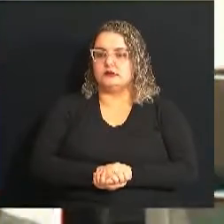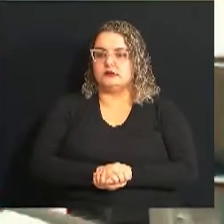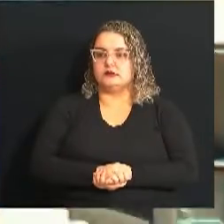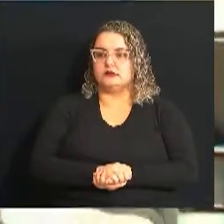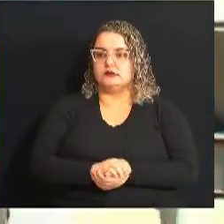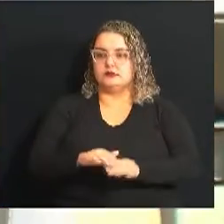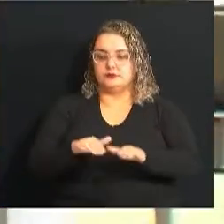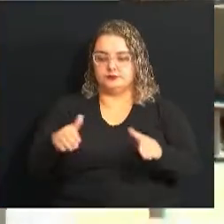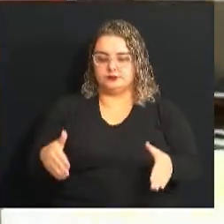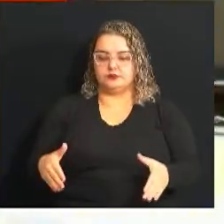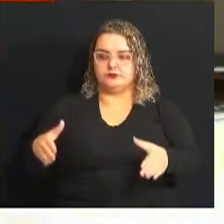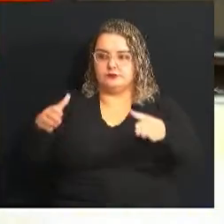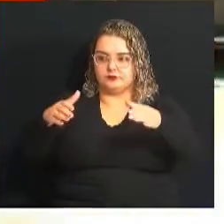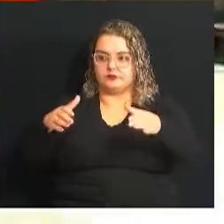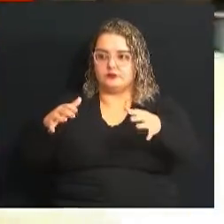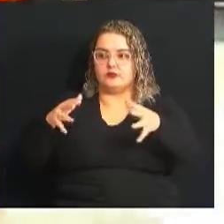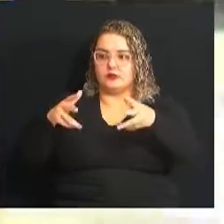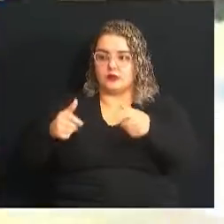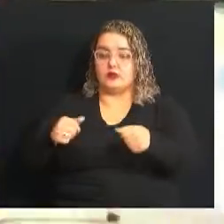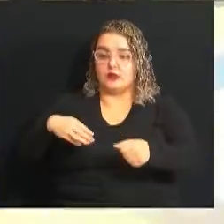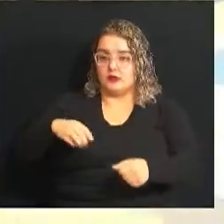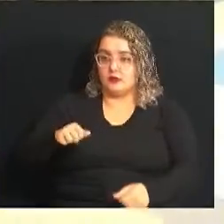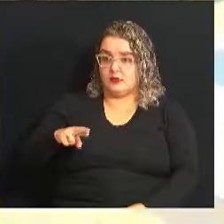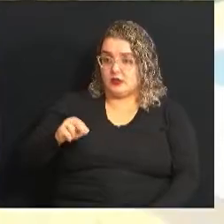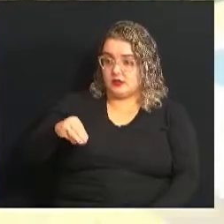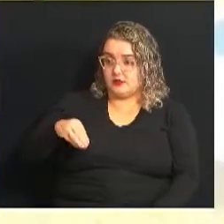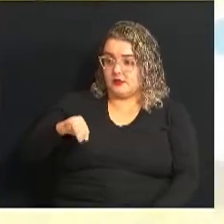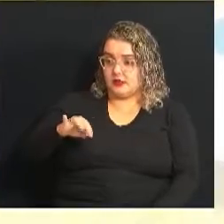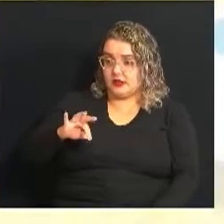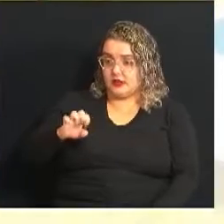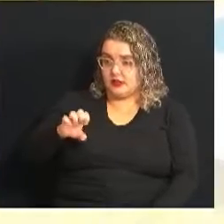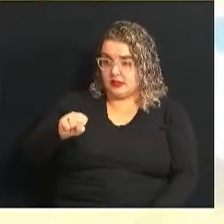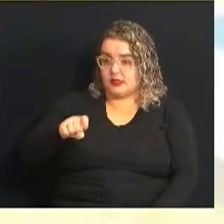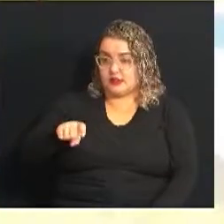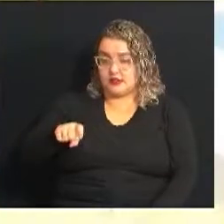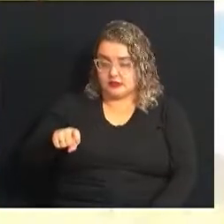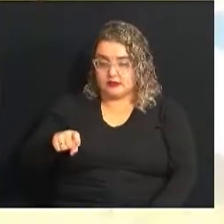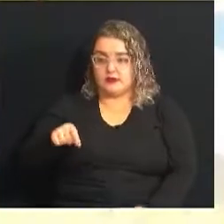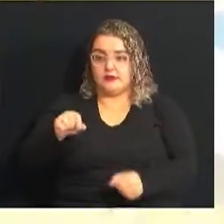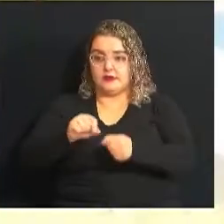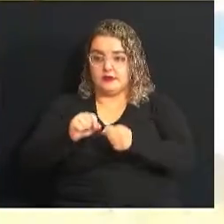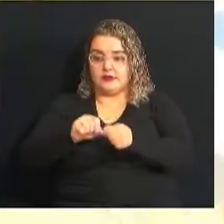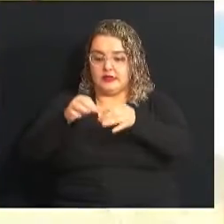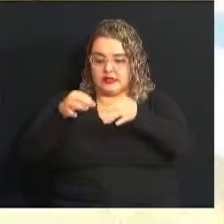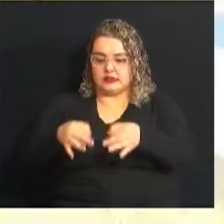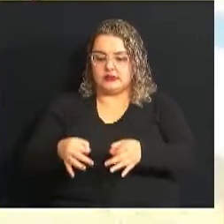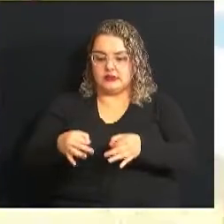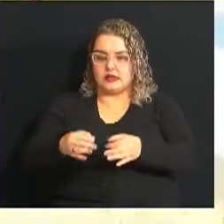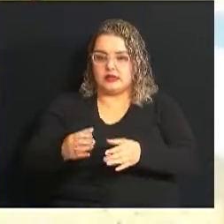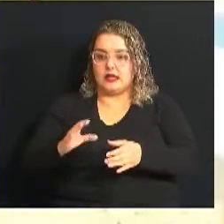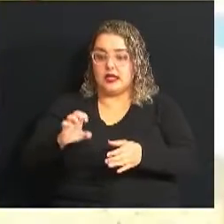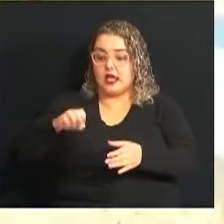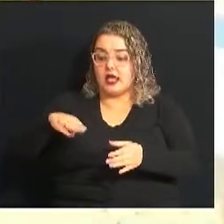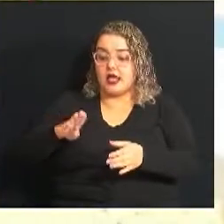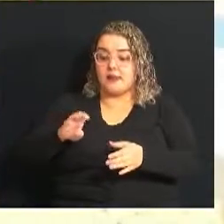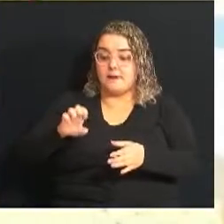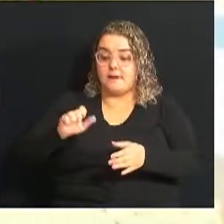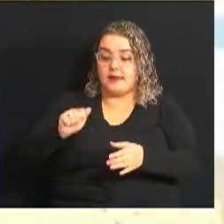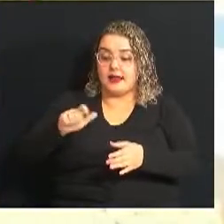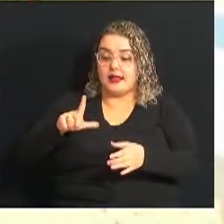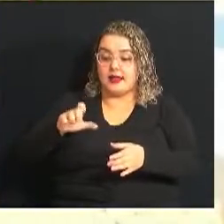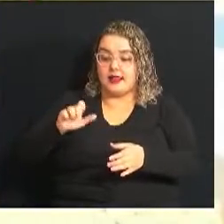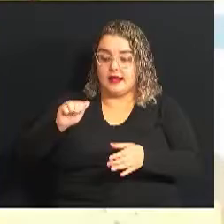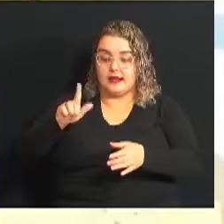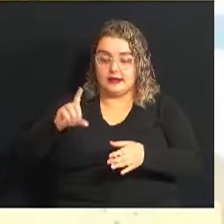mesa. Todas essas Marmitex são feitas embaladas da maneira correta. Isso, existe um acompanhamento da